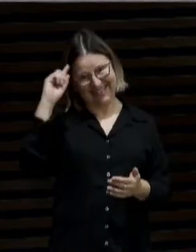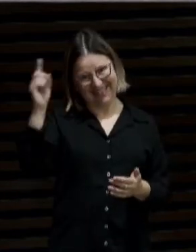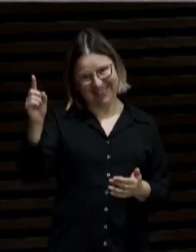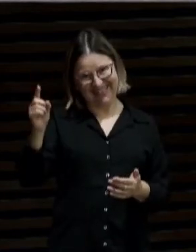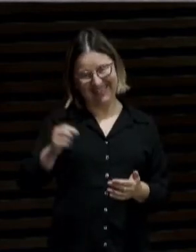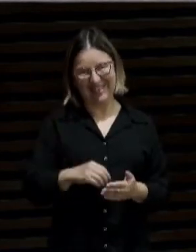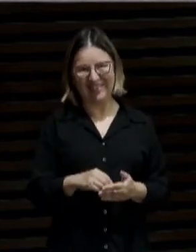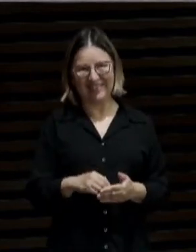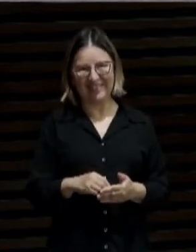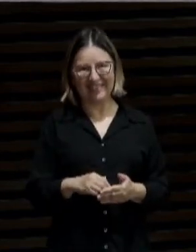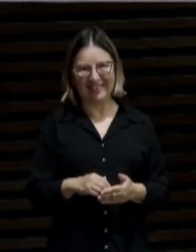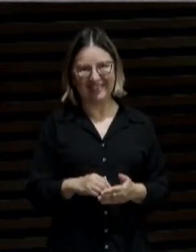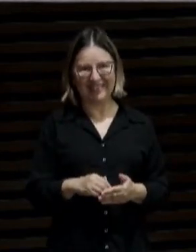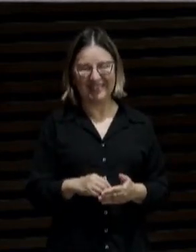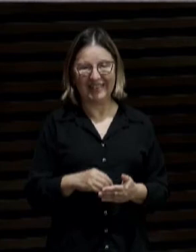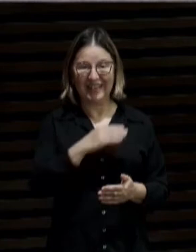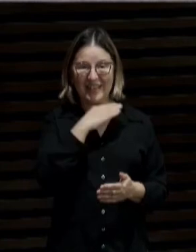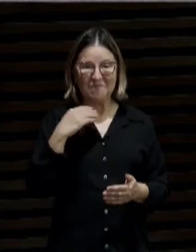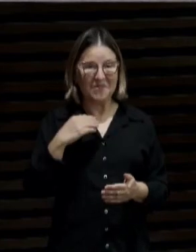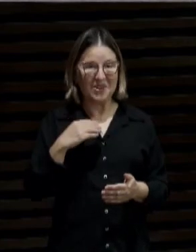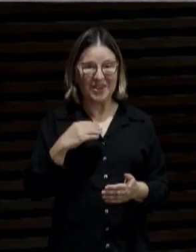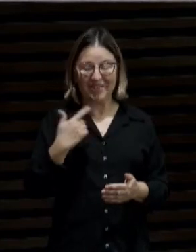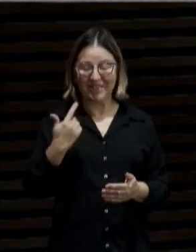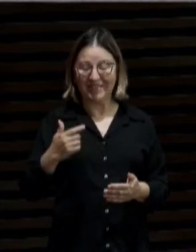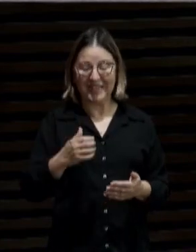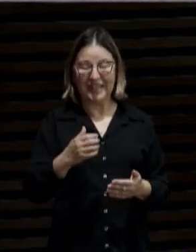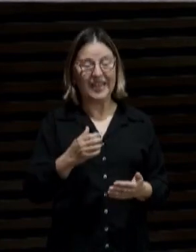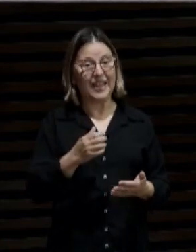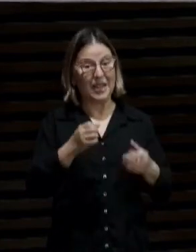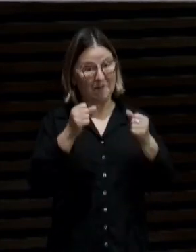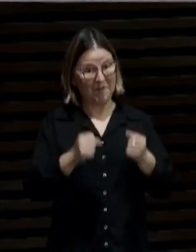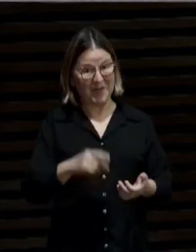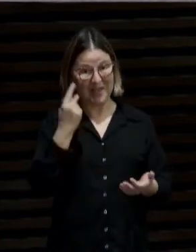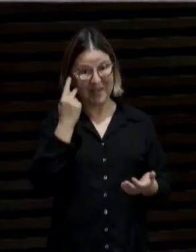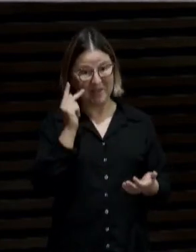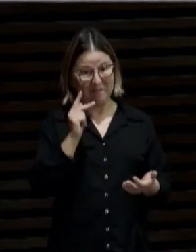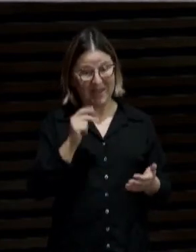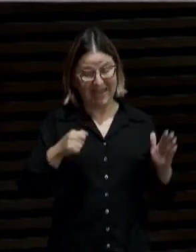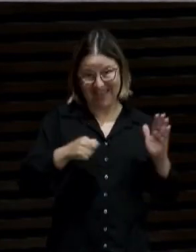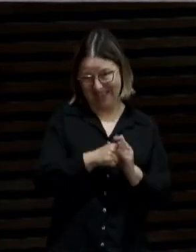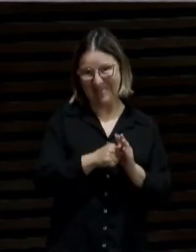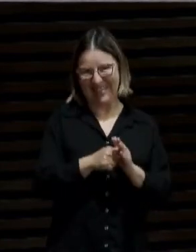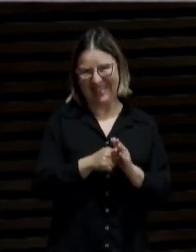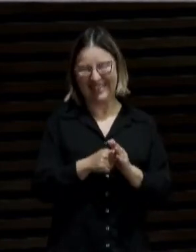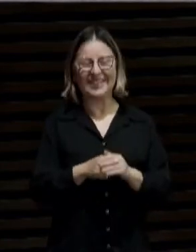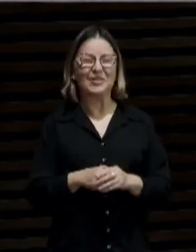É suficiente porque uma única gota do sangue dele vale mais do que infinitos universos.